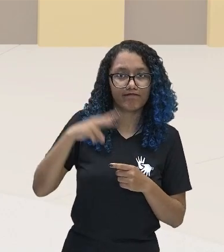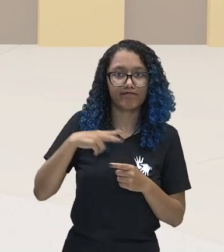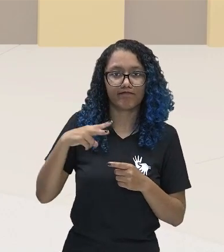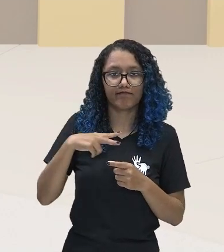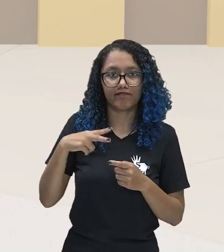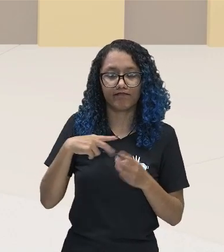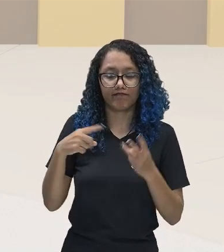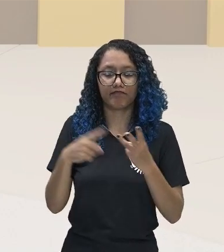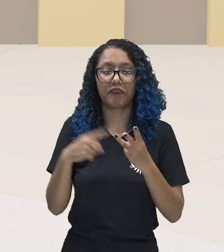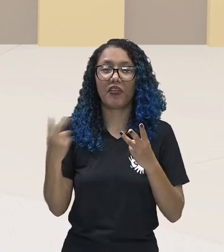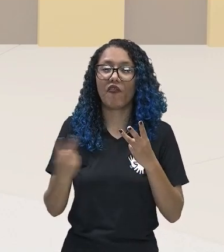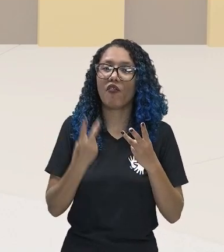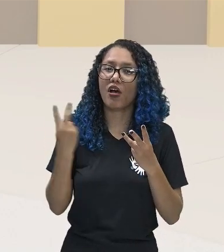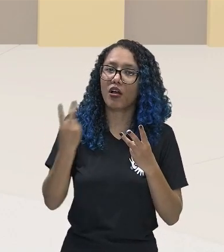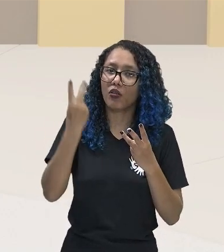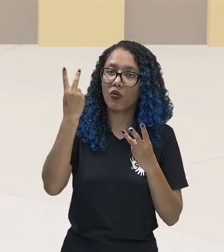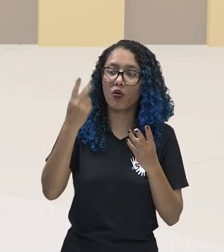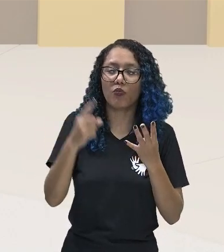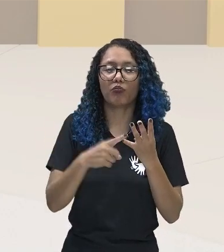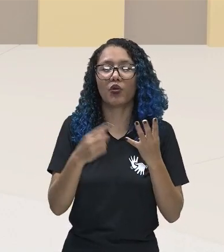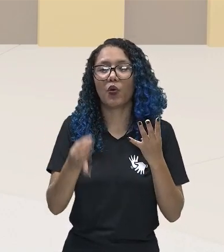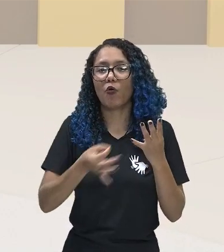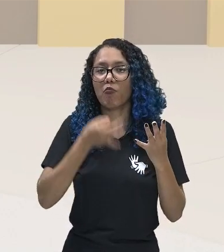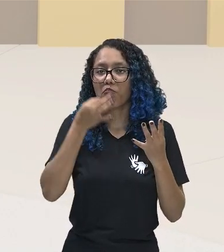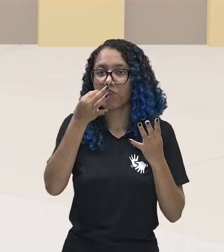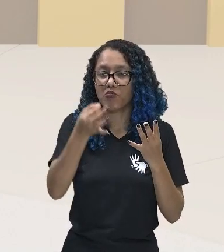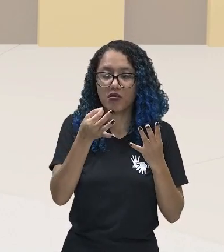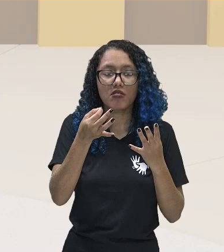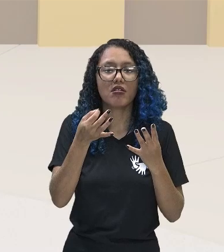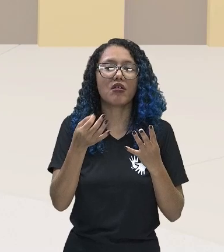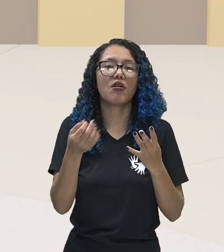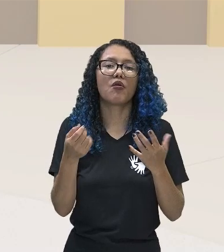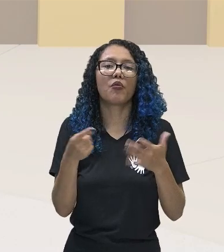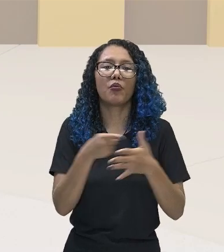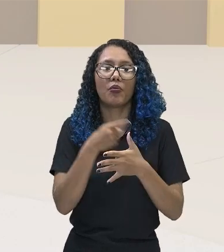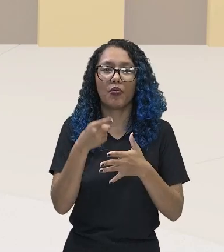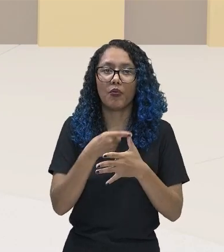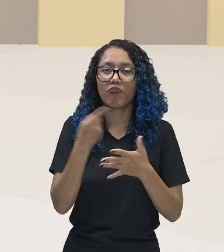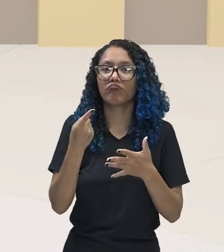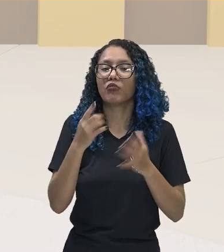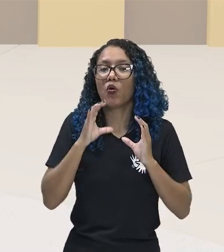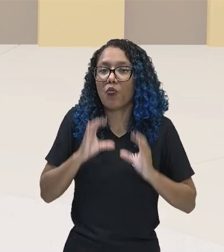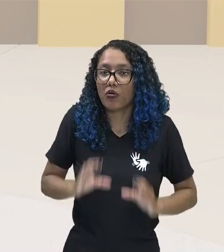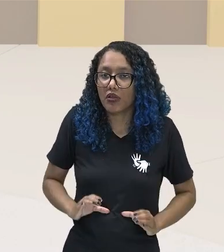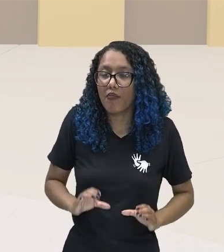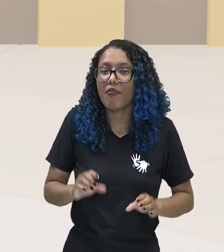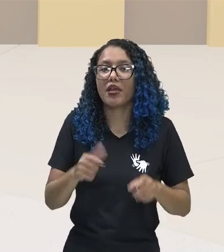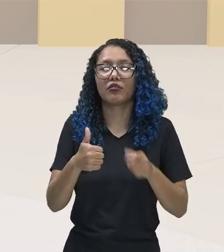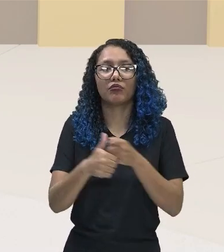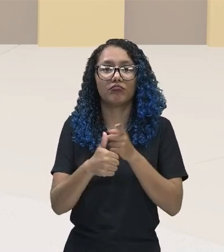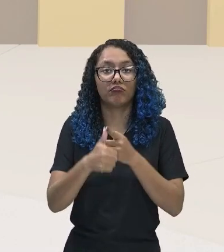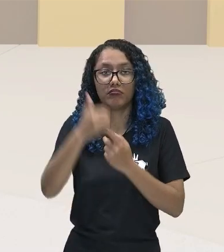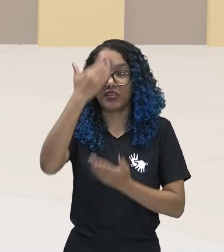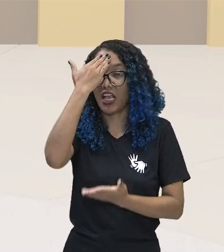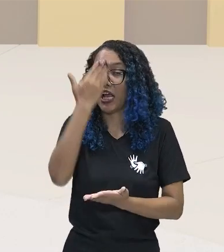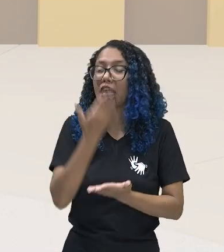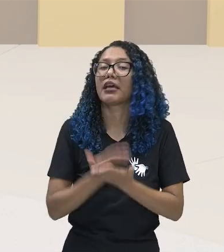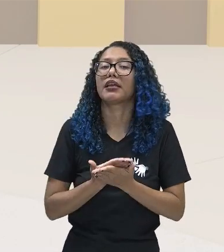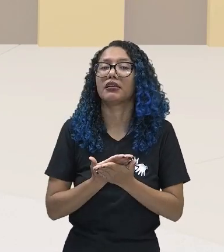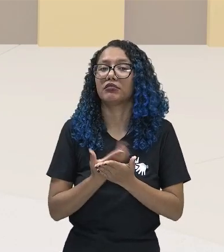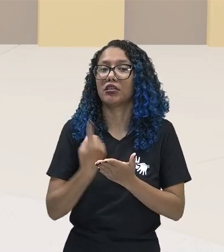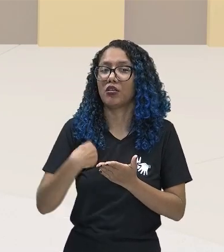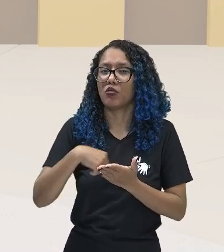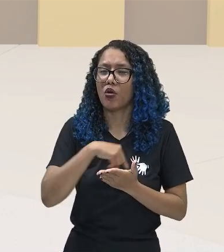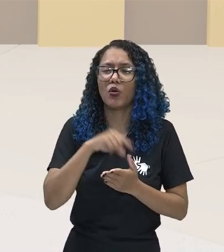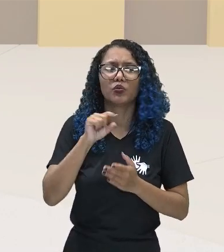por valores, opiniões sobre as nossas condutas e crenças sobre quem somos e do